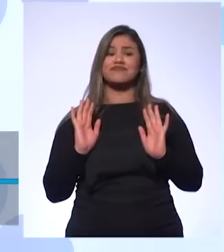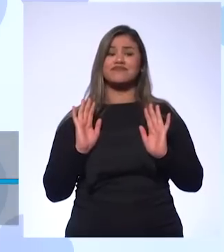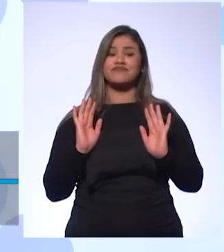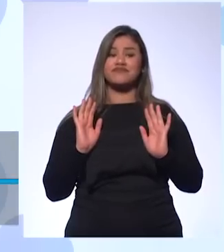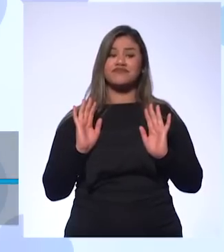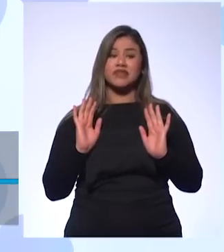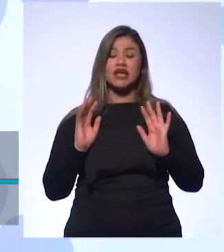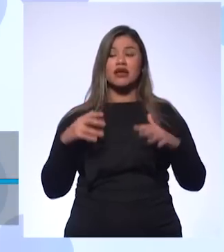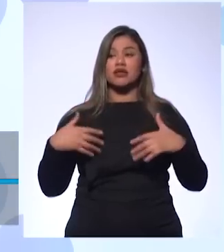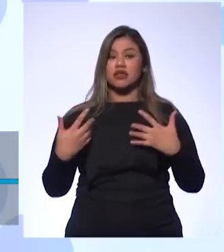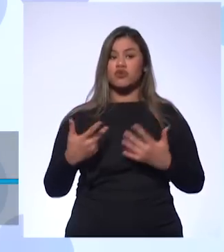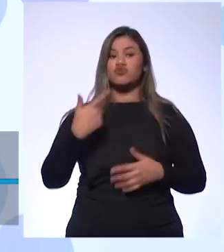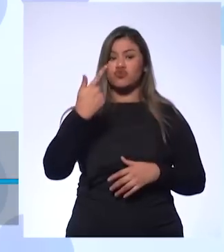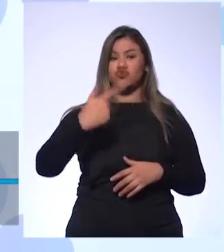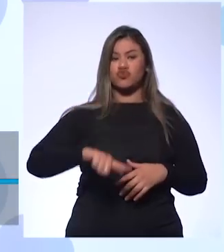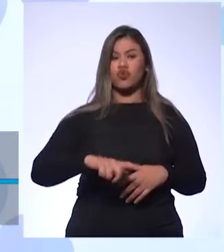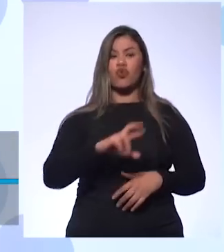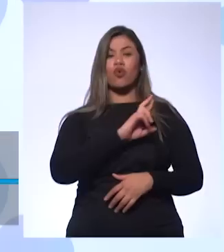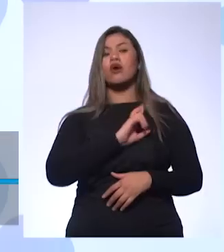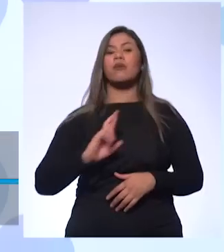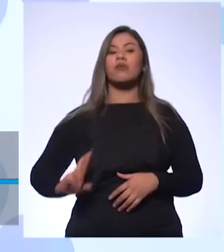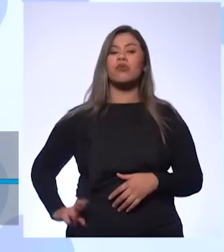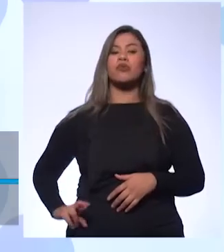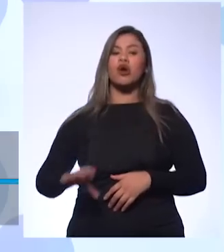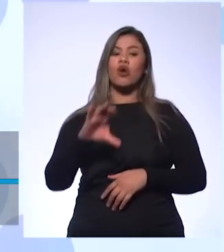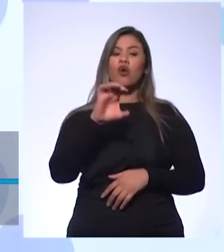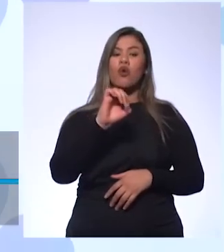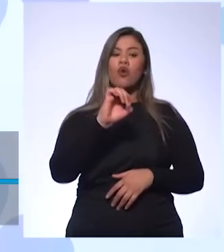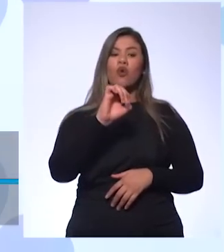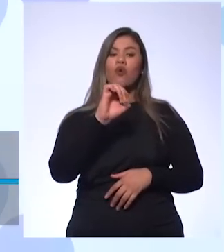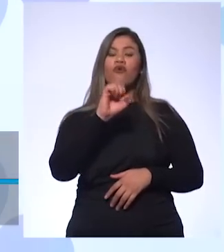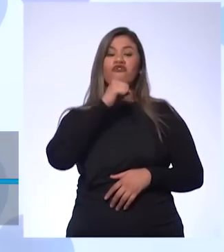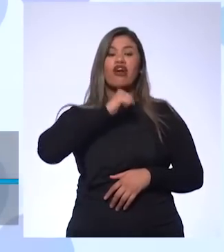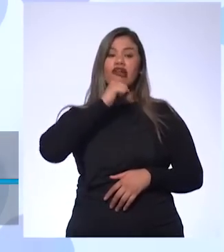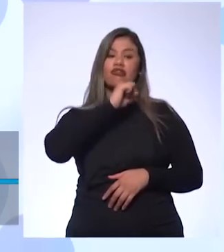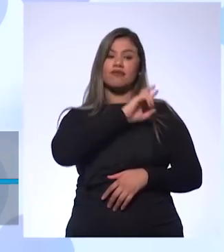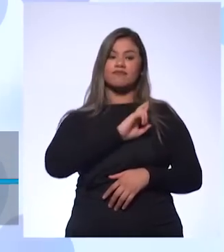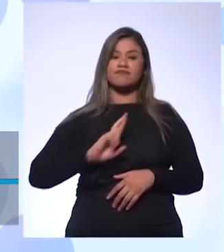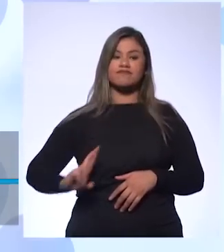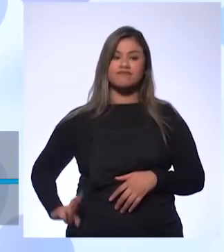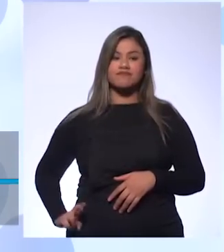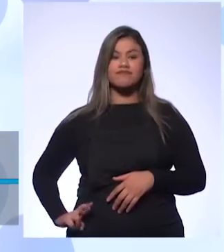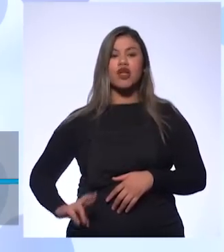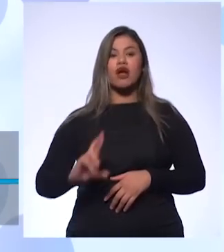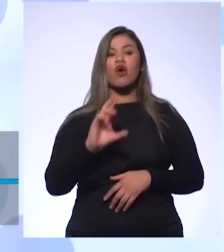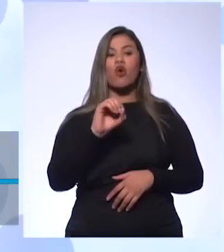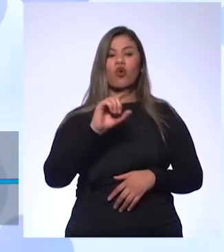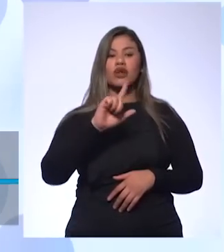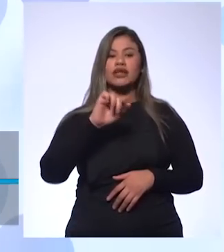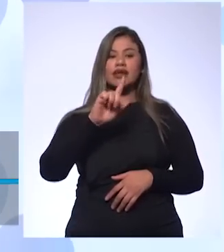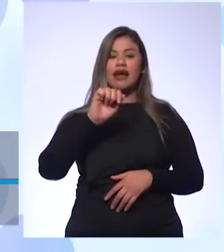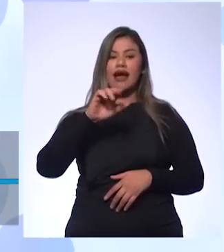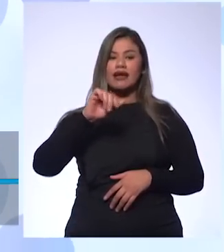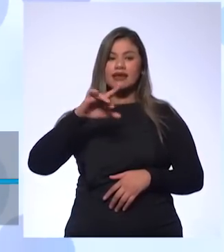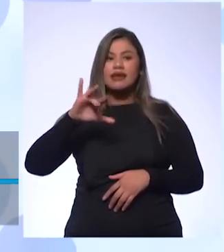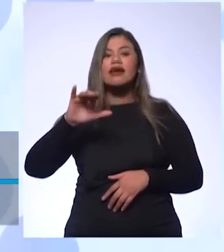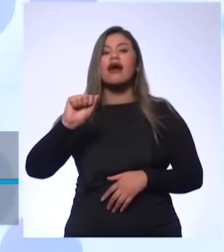vamos pegar agora a República Oligárquica Brasileira, a República Velha. Os